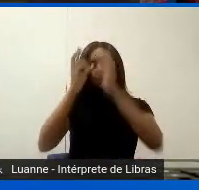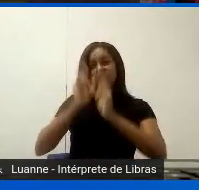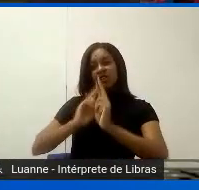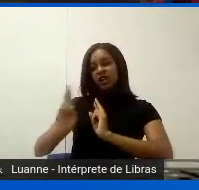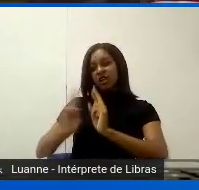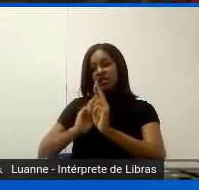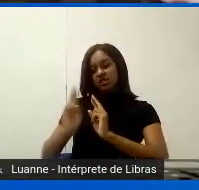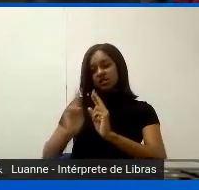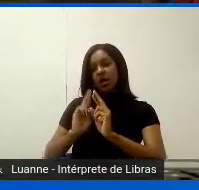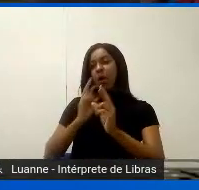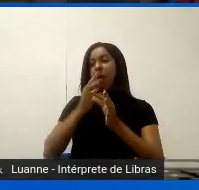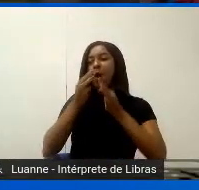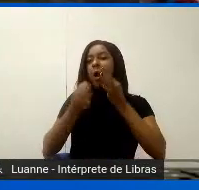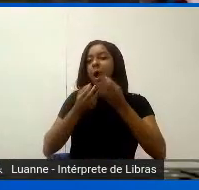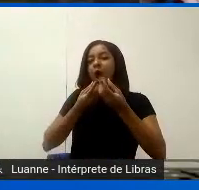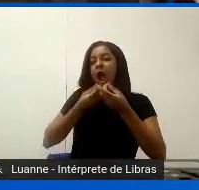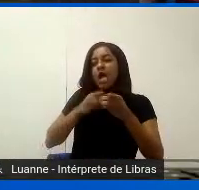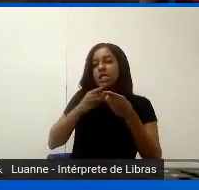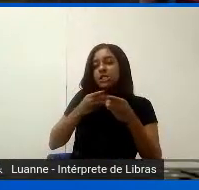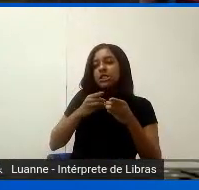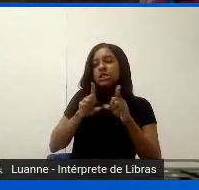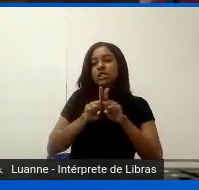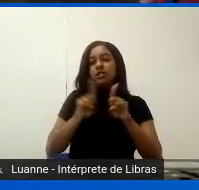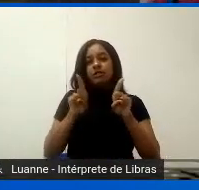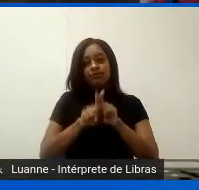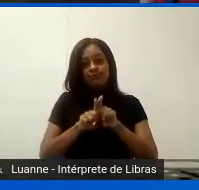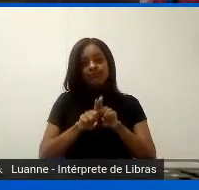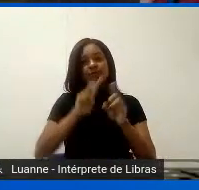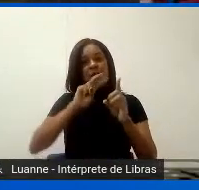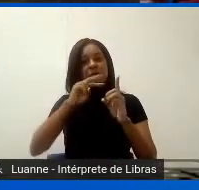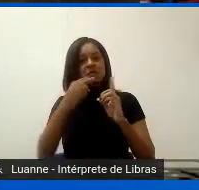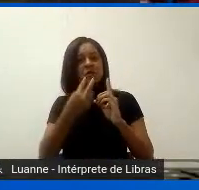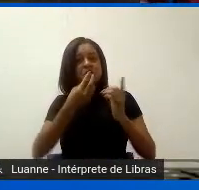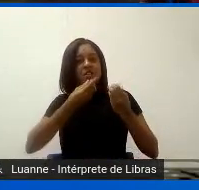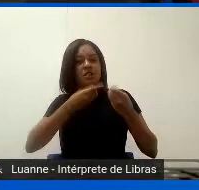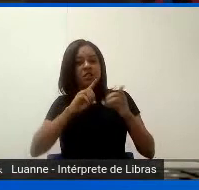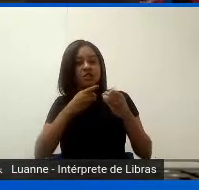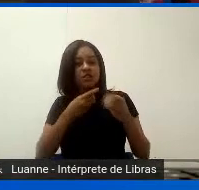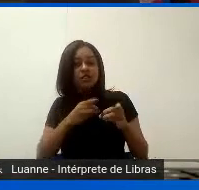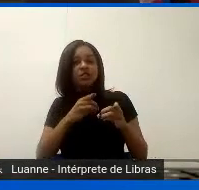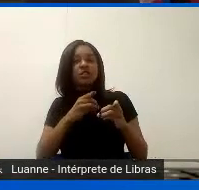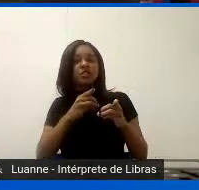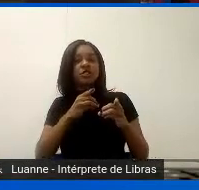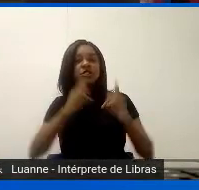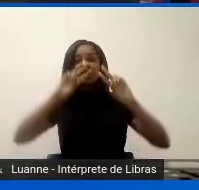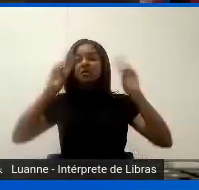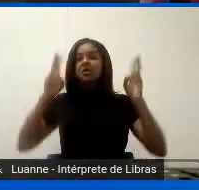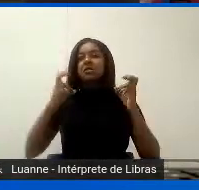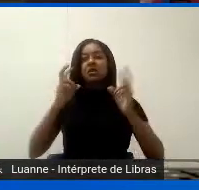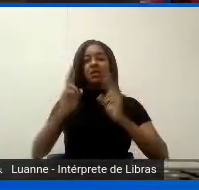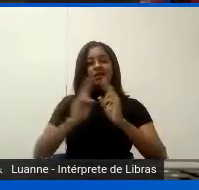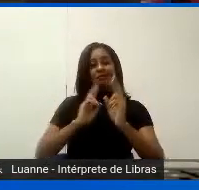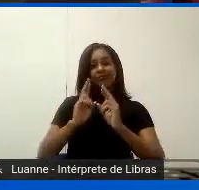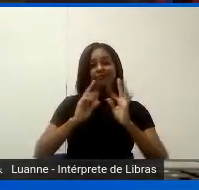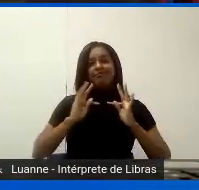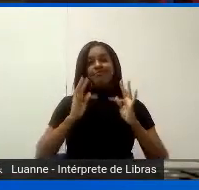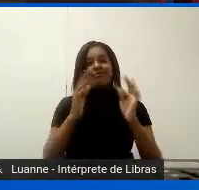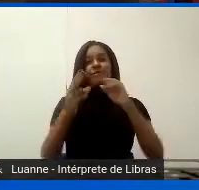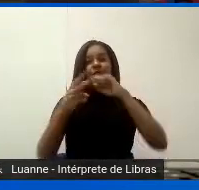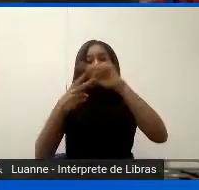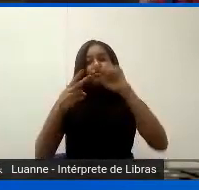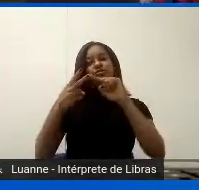ou seja dada perspectiva crítica em relação à tecnologia Esses são dois aspectos que são muito